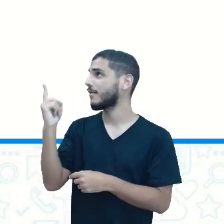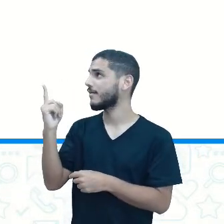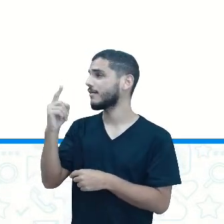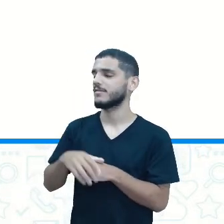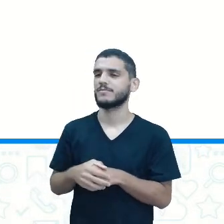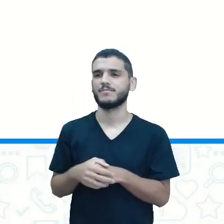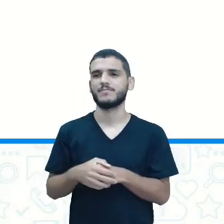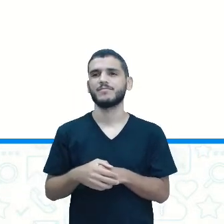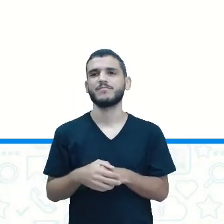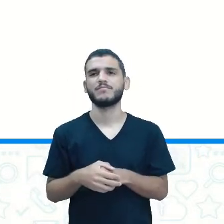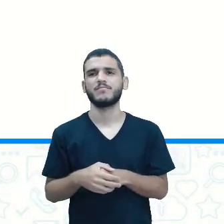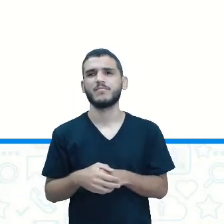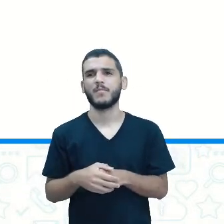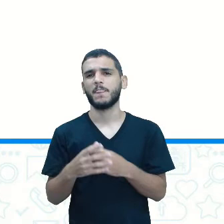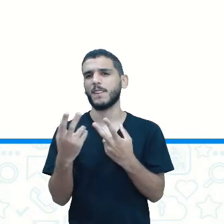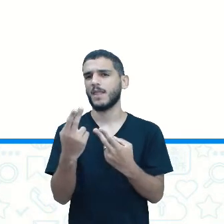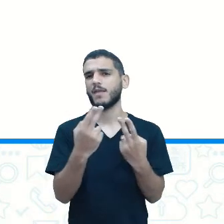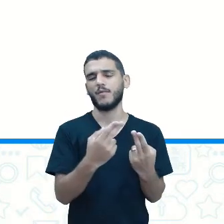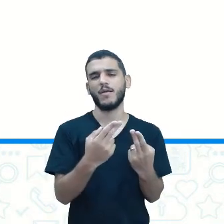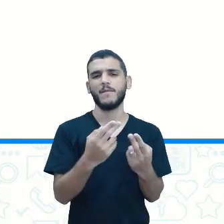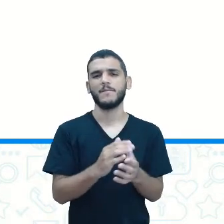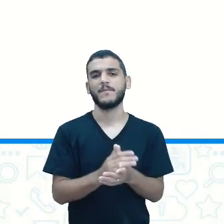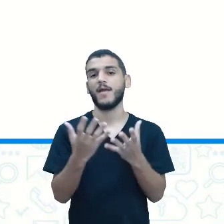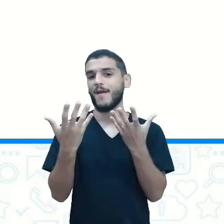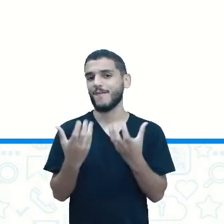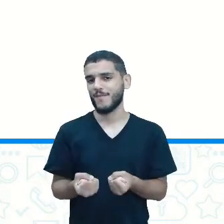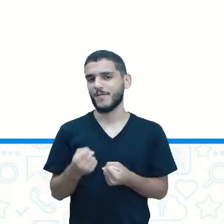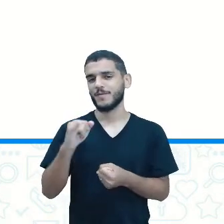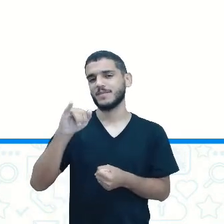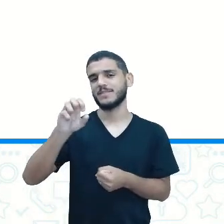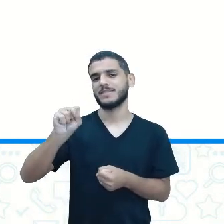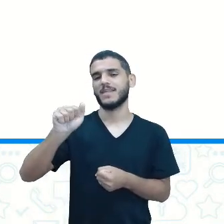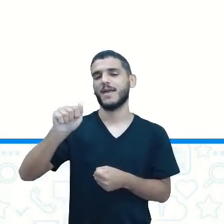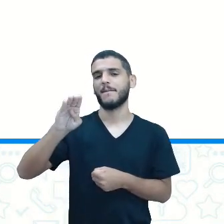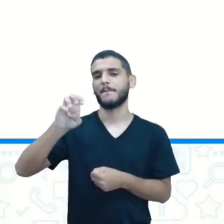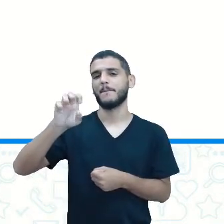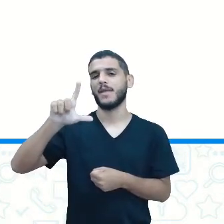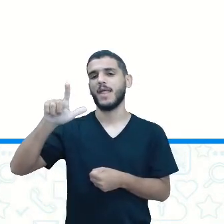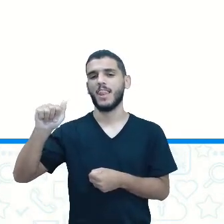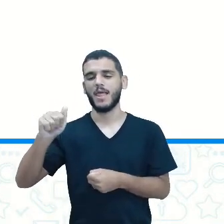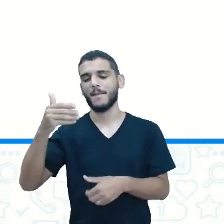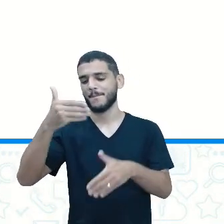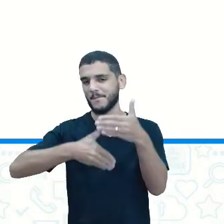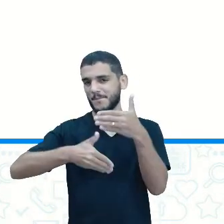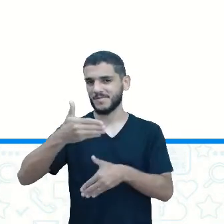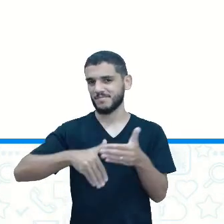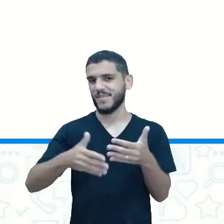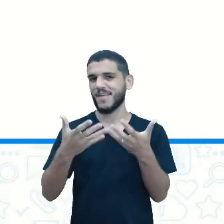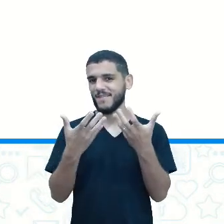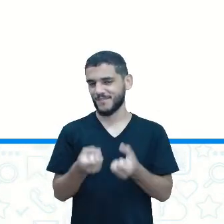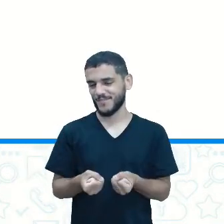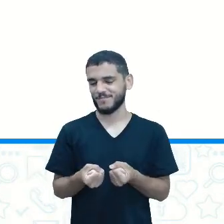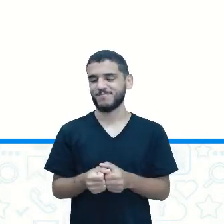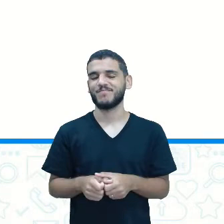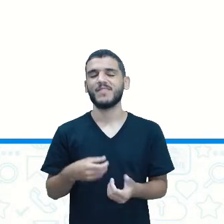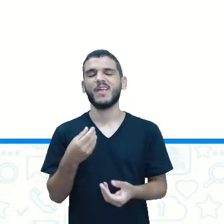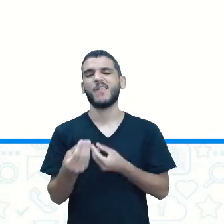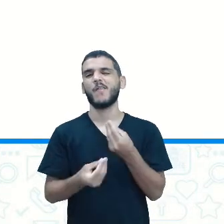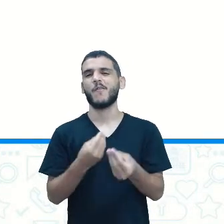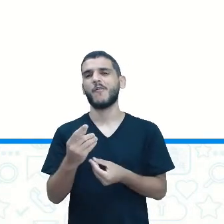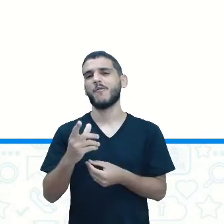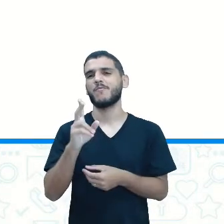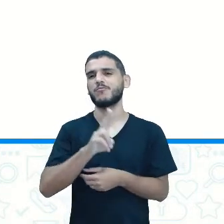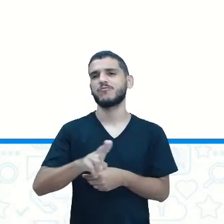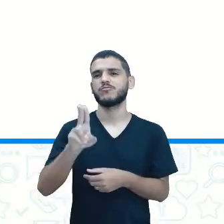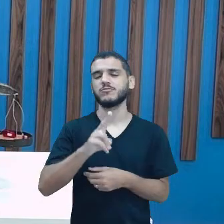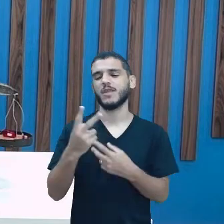aí, Isabela, vamos participar? Como eu torno essa operação equivalente? Eu já tenho